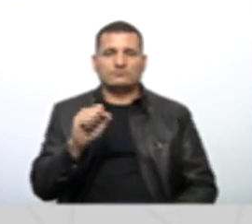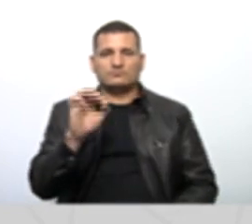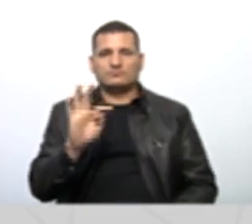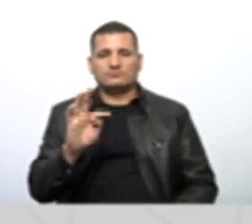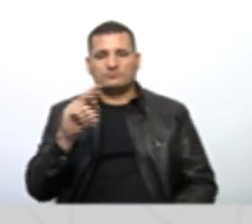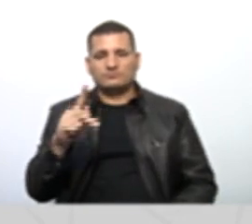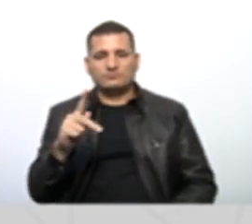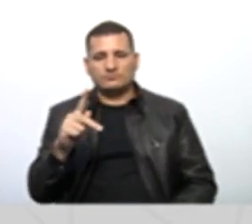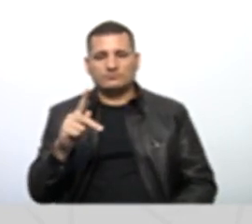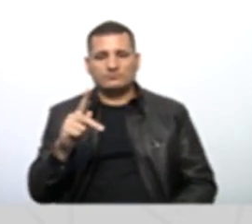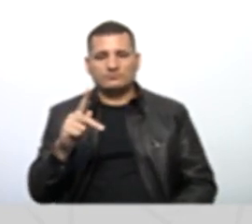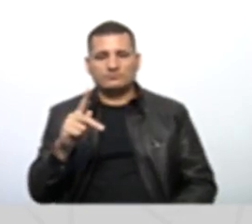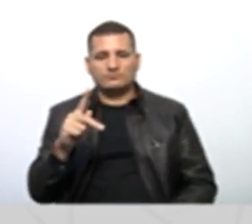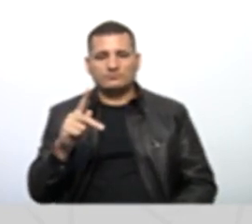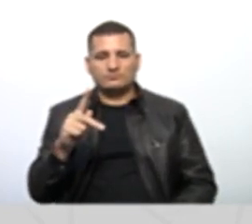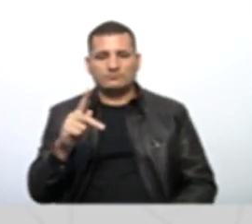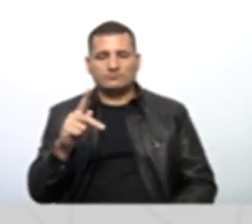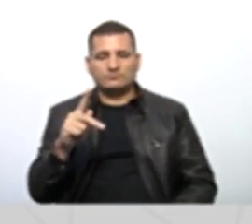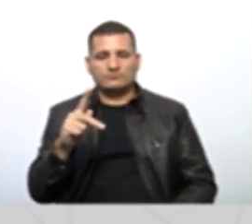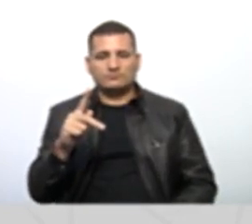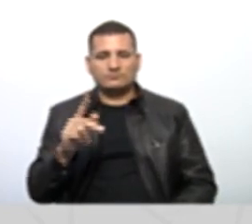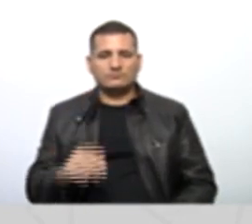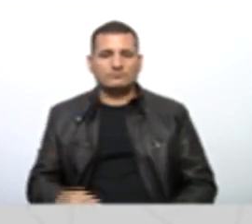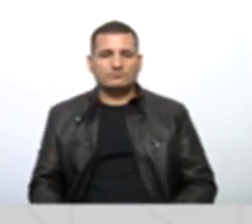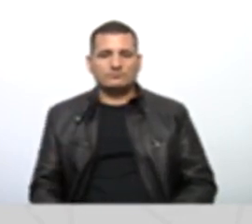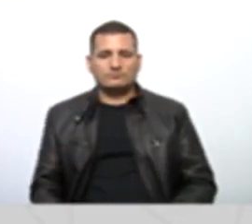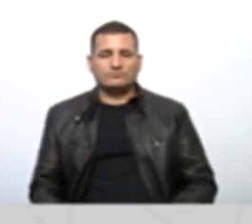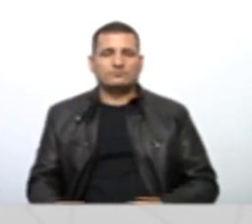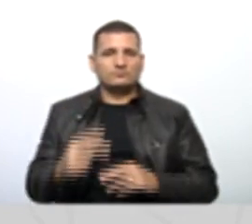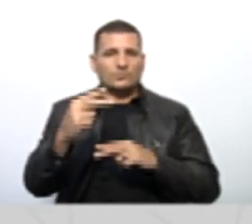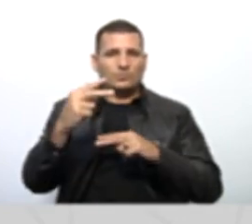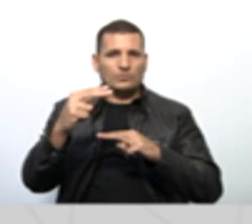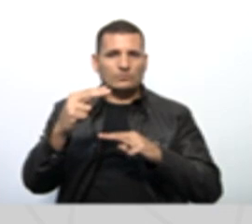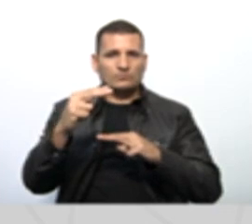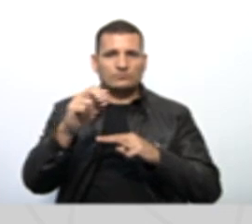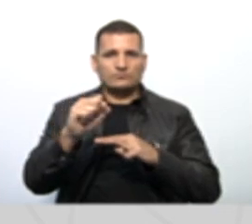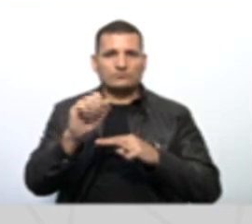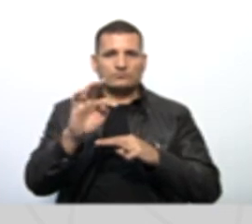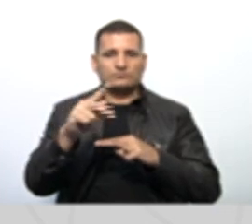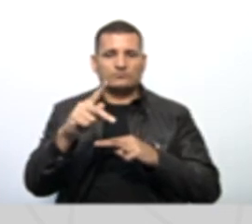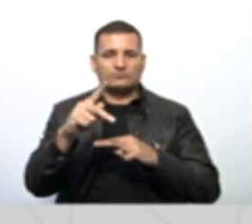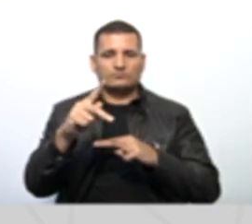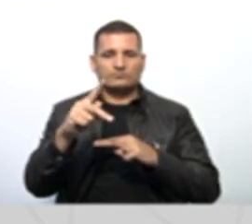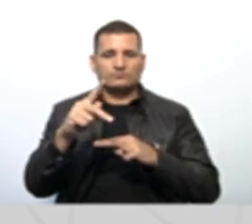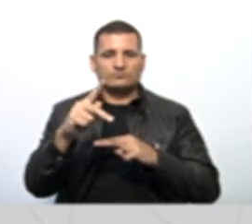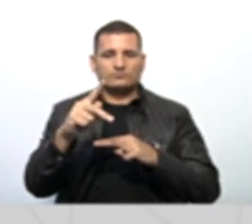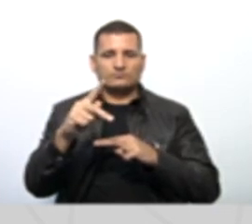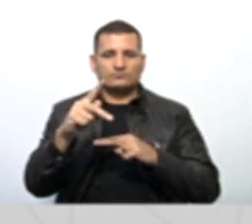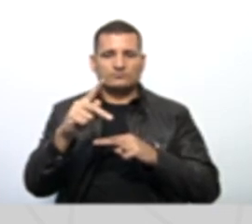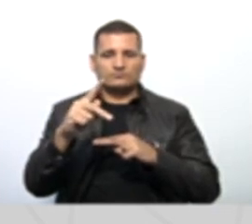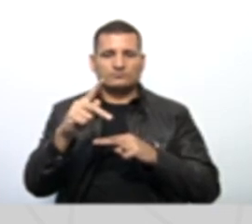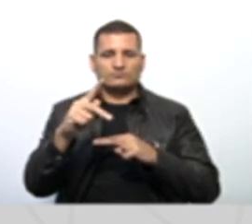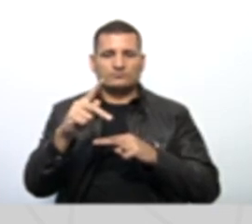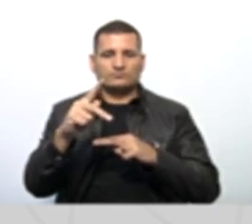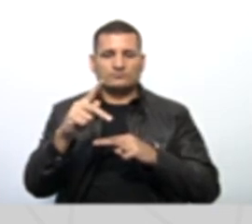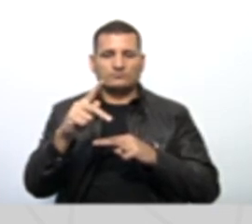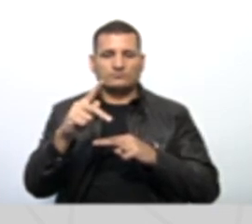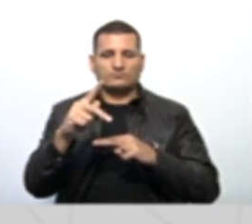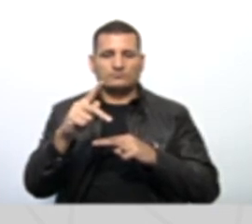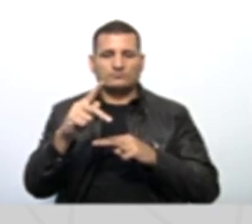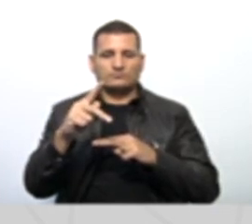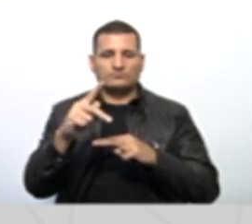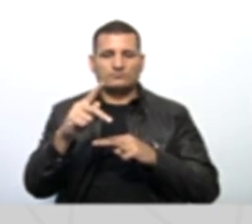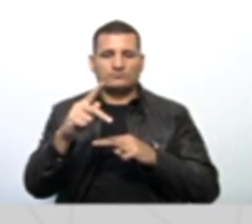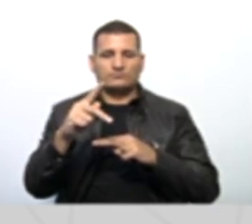blindagem ela é feita igual ao sp porém entre o contato